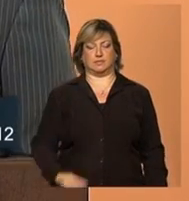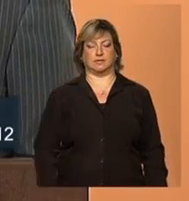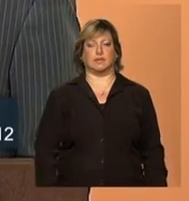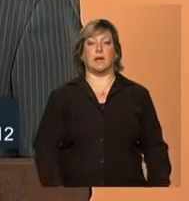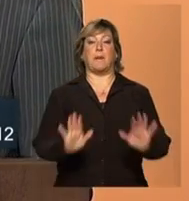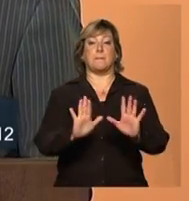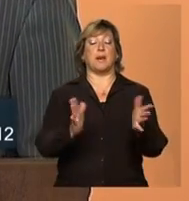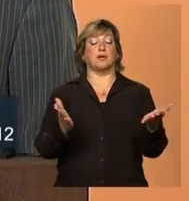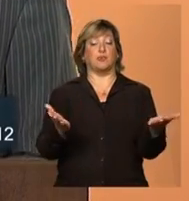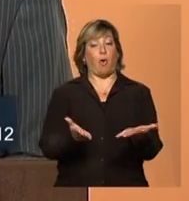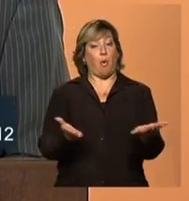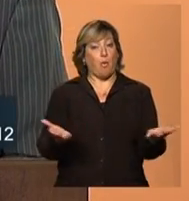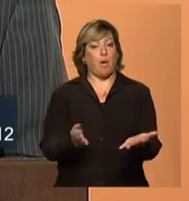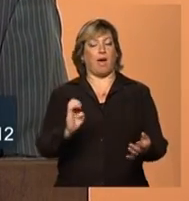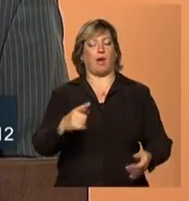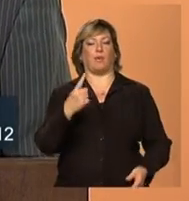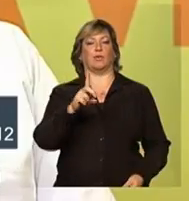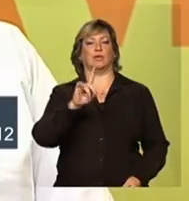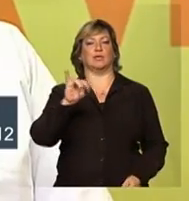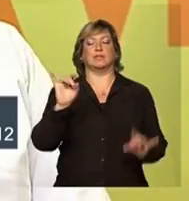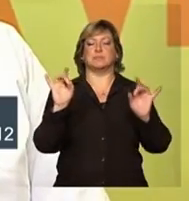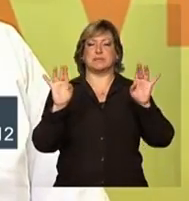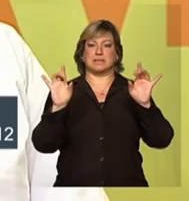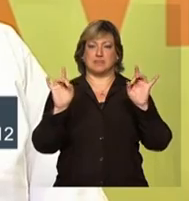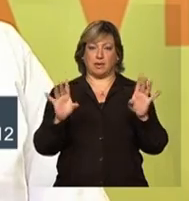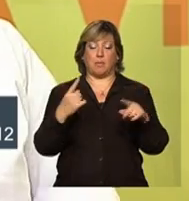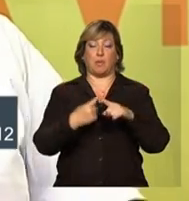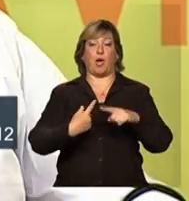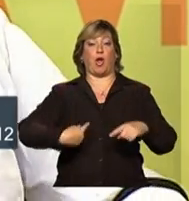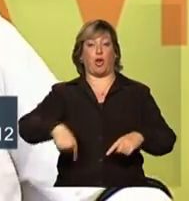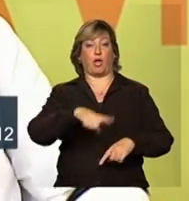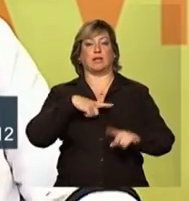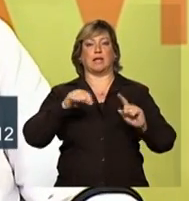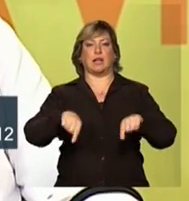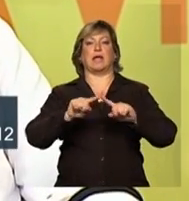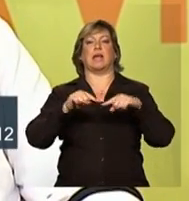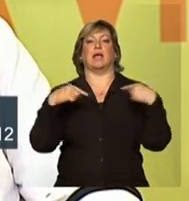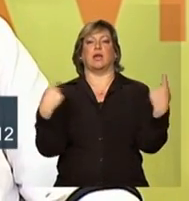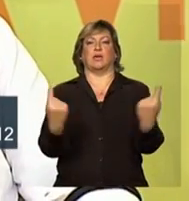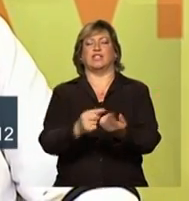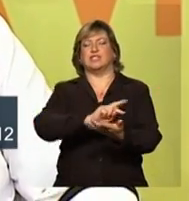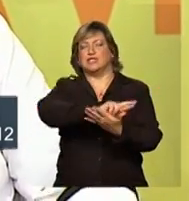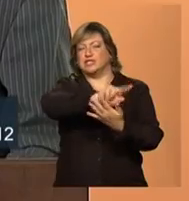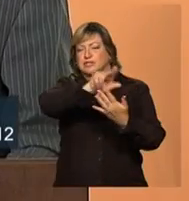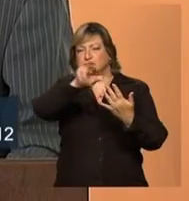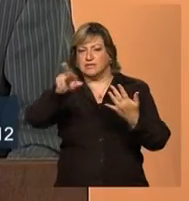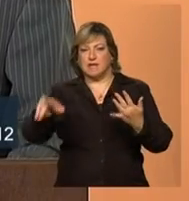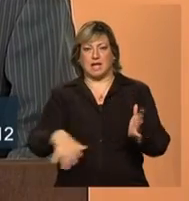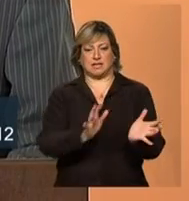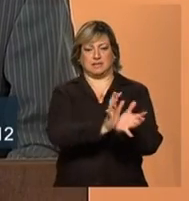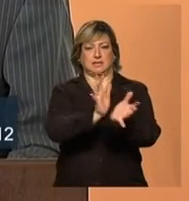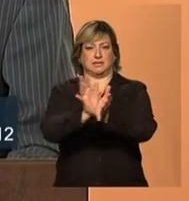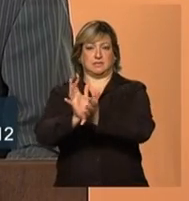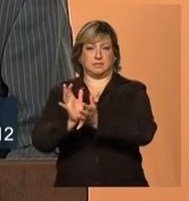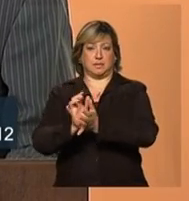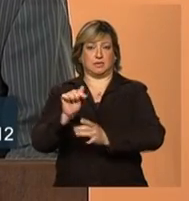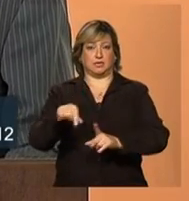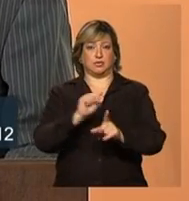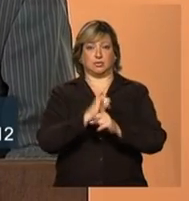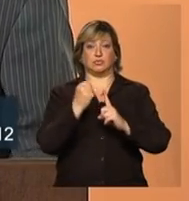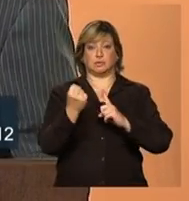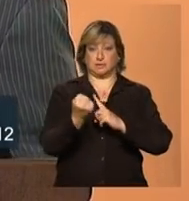Mas hoje, presidente, é um dia marcante, pois estamos aqui reunindo diversos segmentos da nossa sociedade, sem os